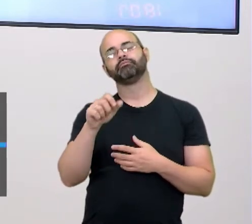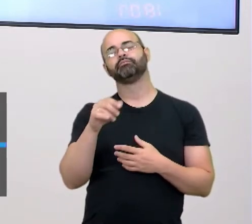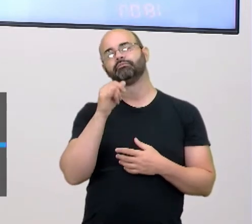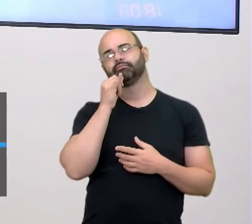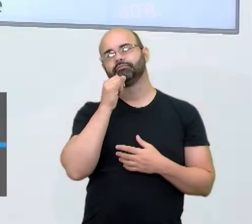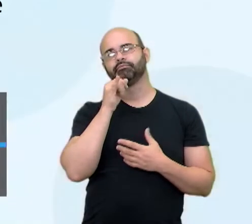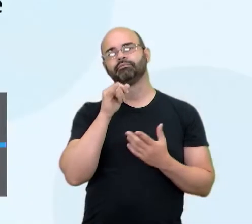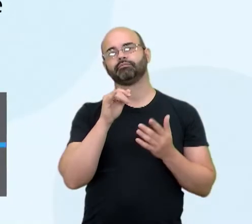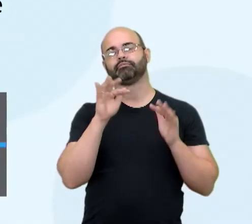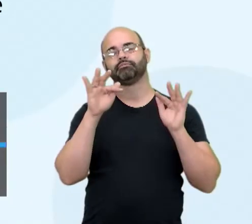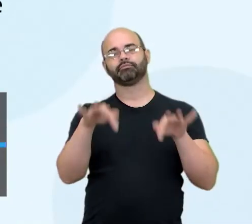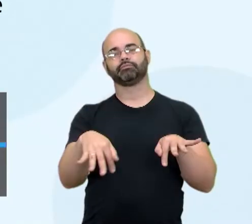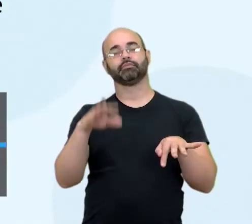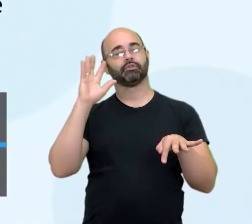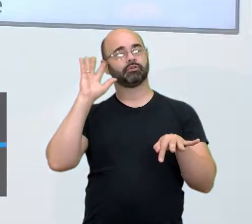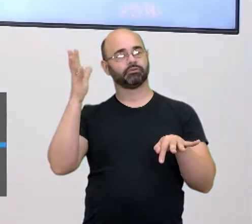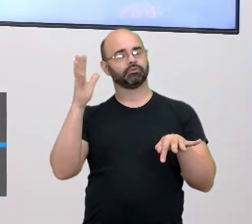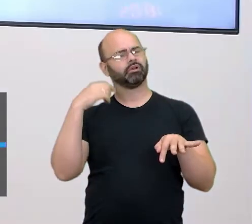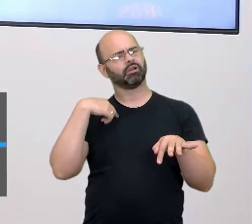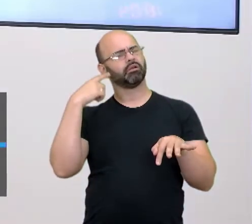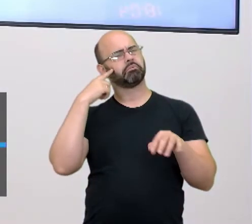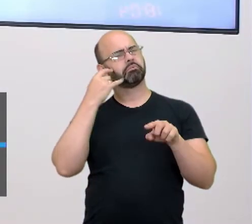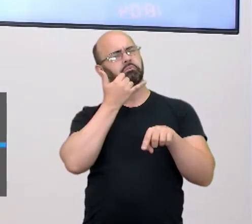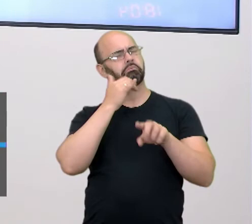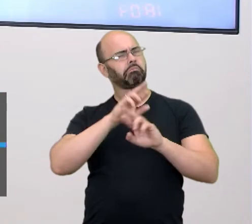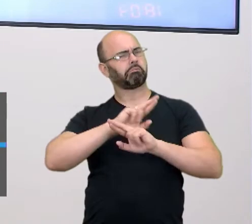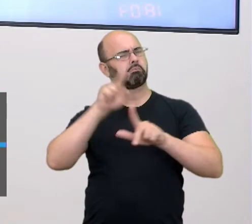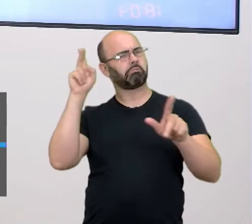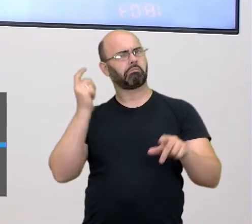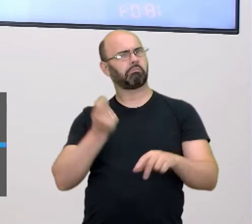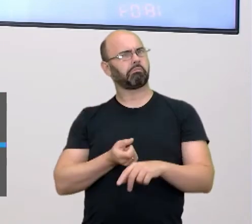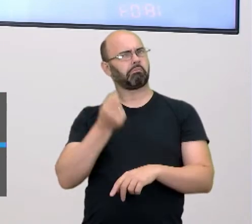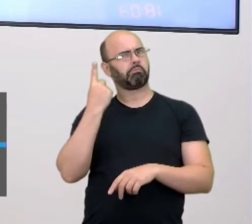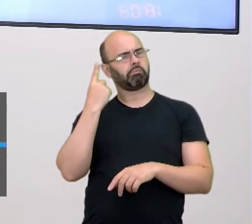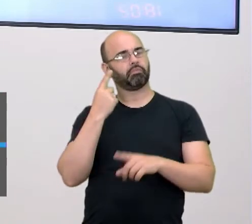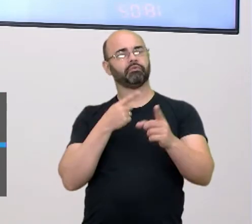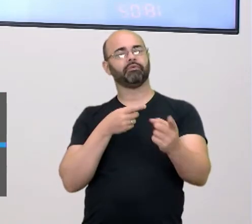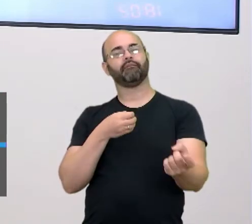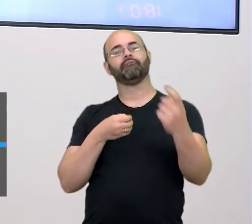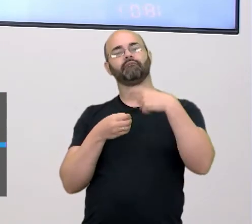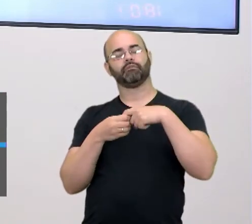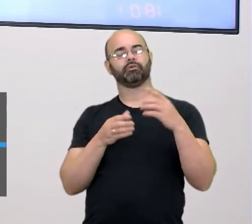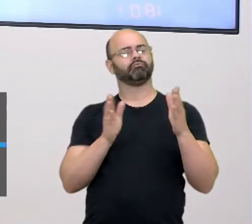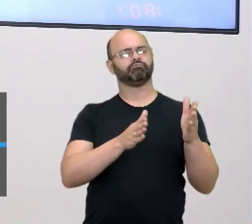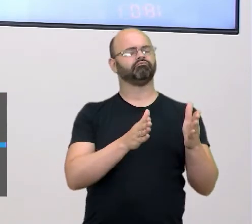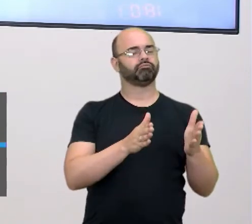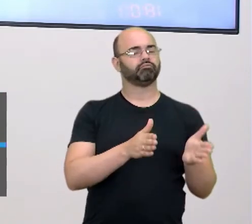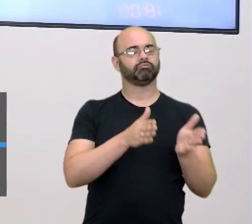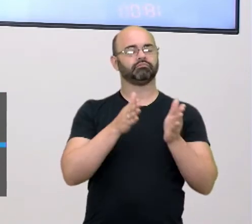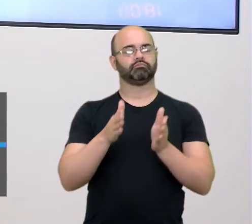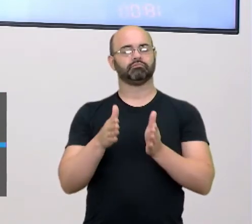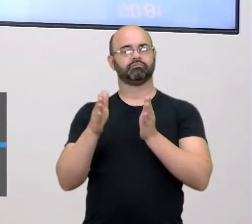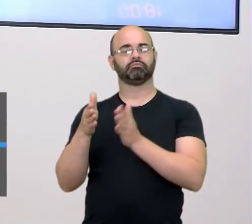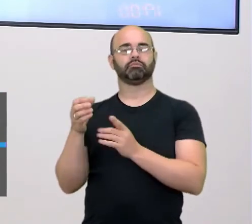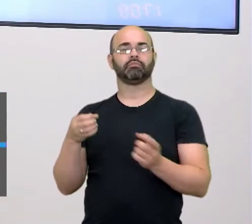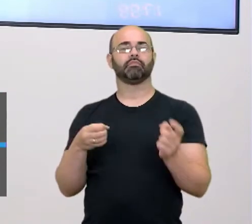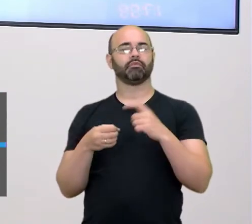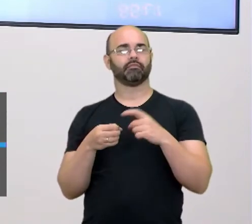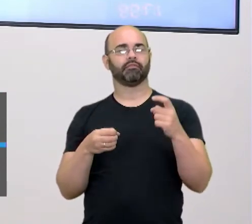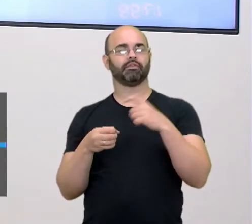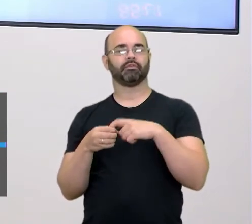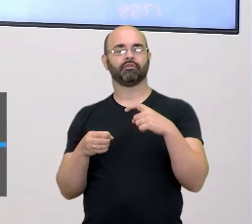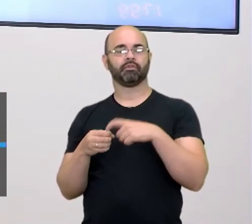final não era o esperado. E aí o que acontece? Você vai voltando etapas, analisando etapa por etapa,